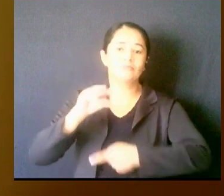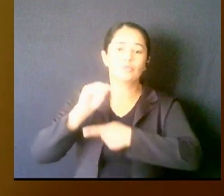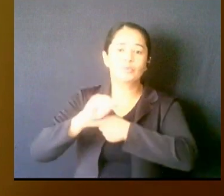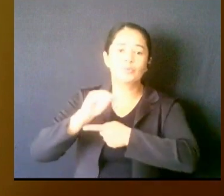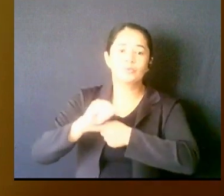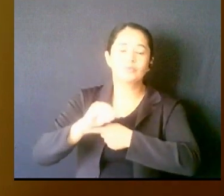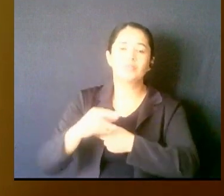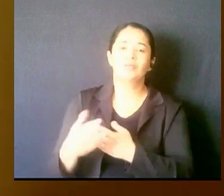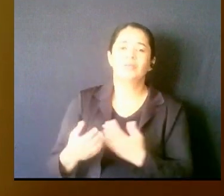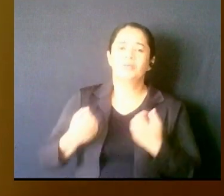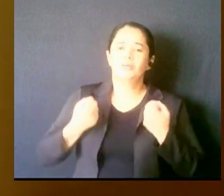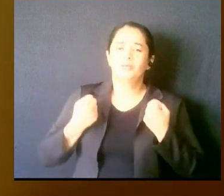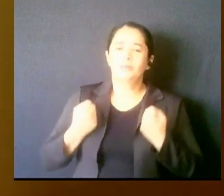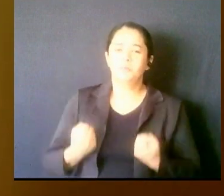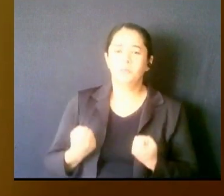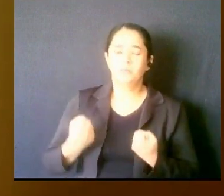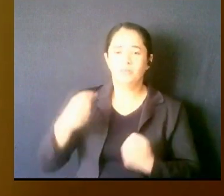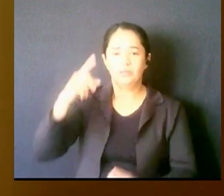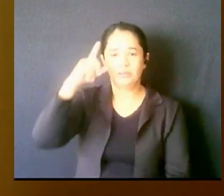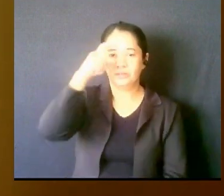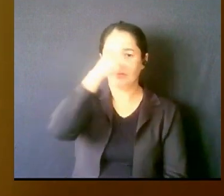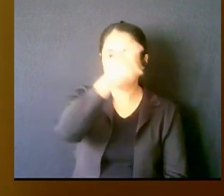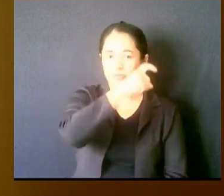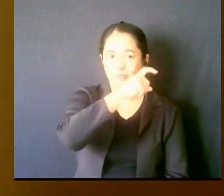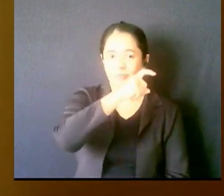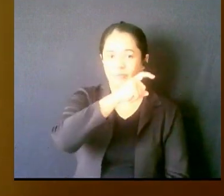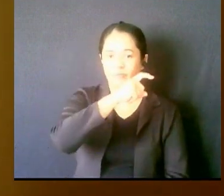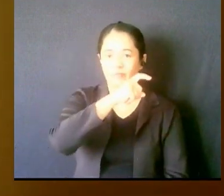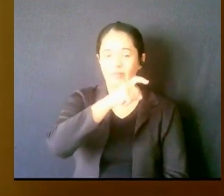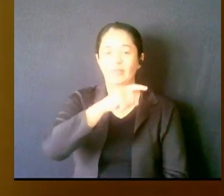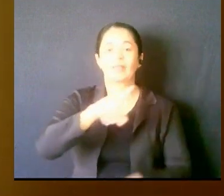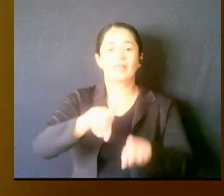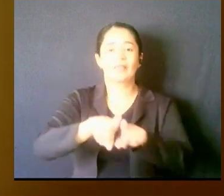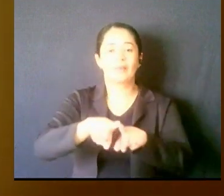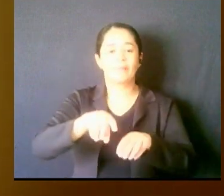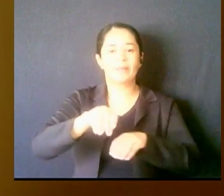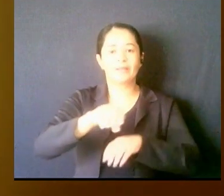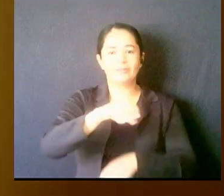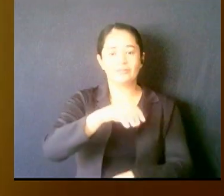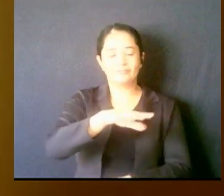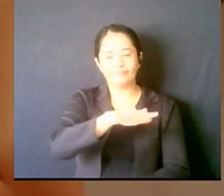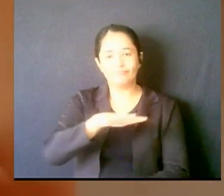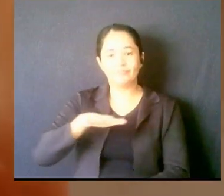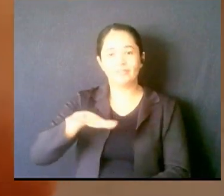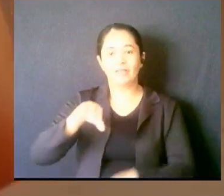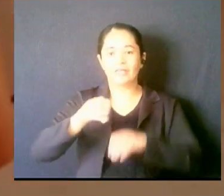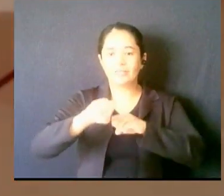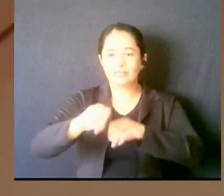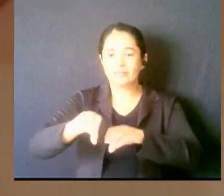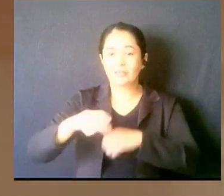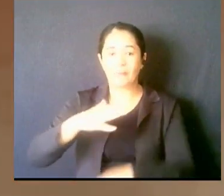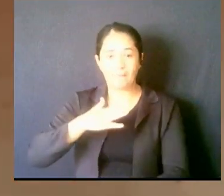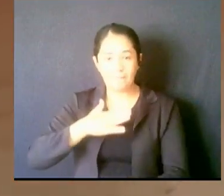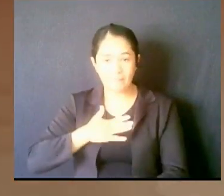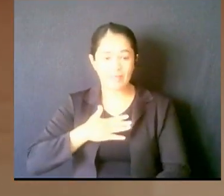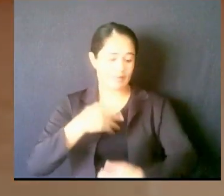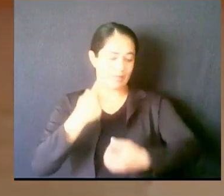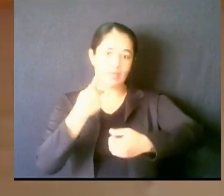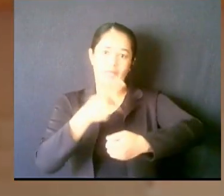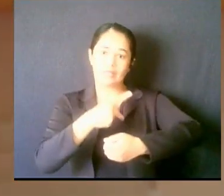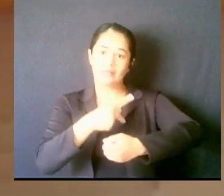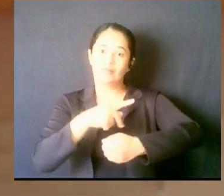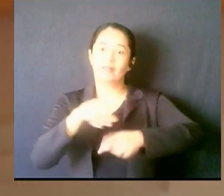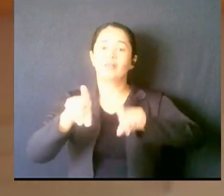isso, na parte da educação também, sabe? Não só na minha também, como na dele, porque depois tudo se multiplica,